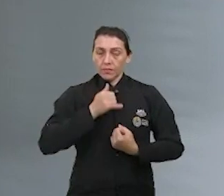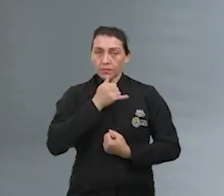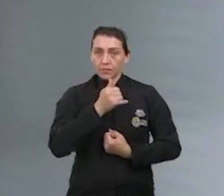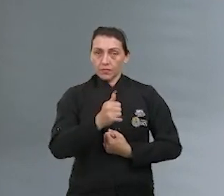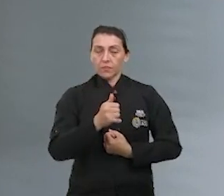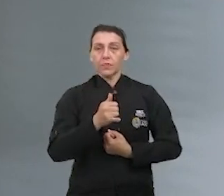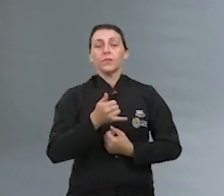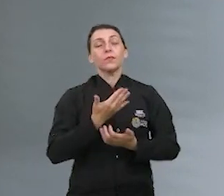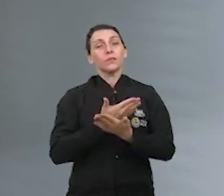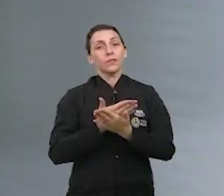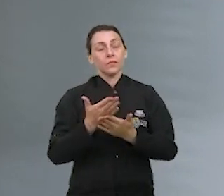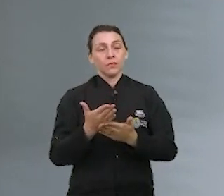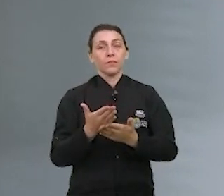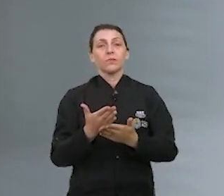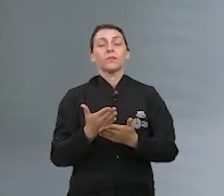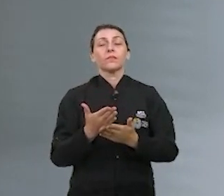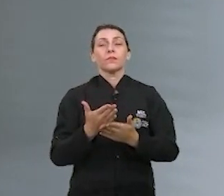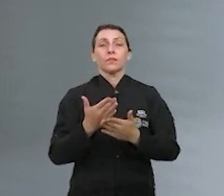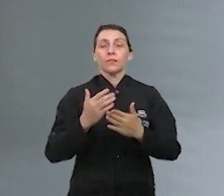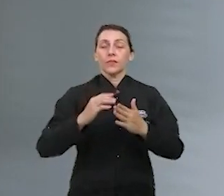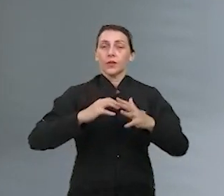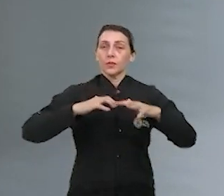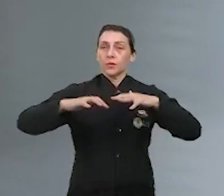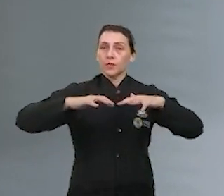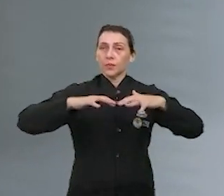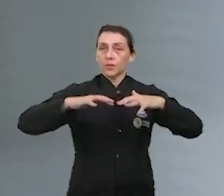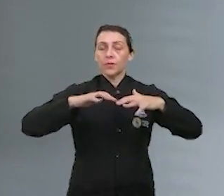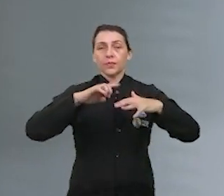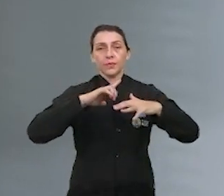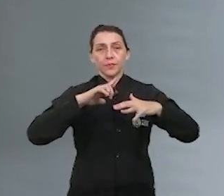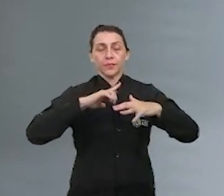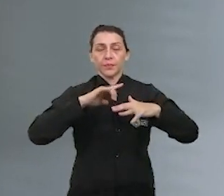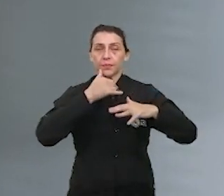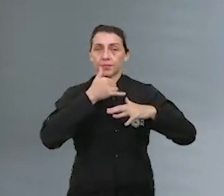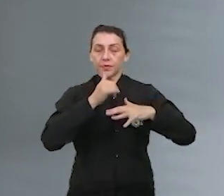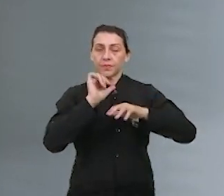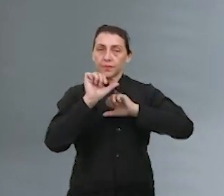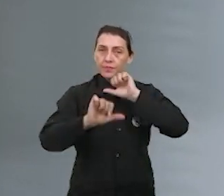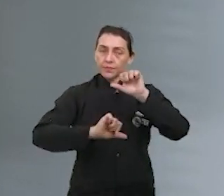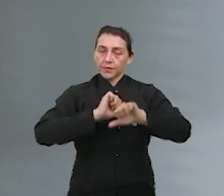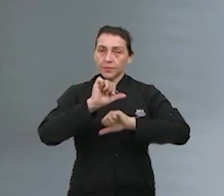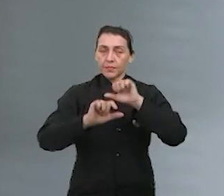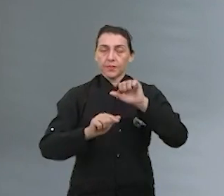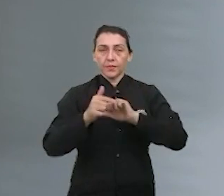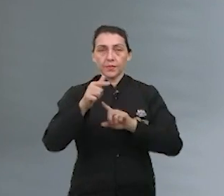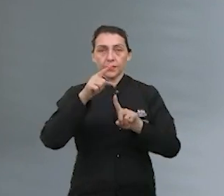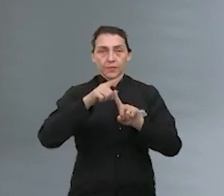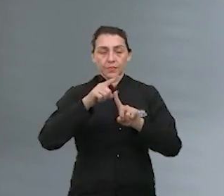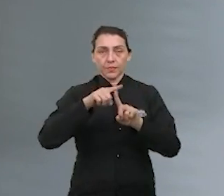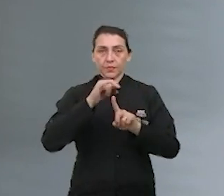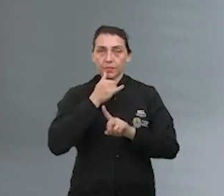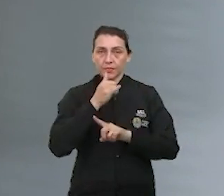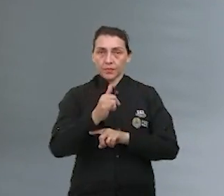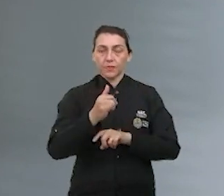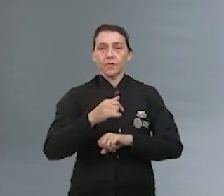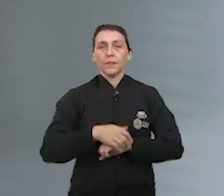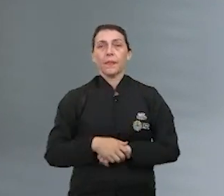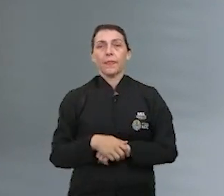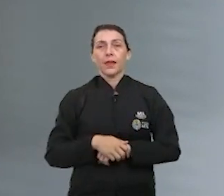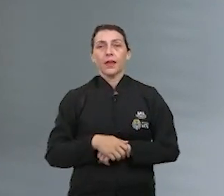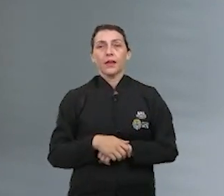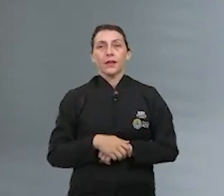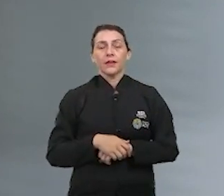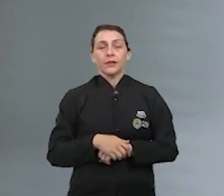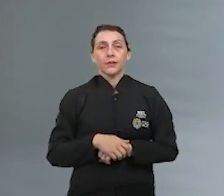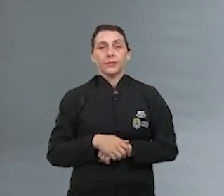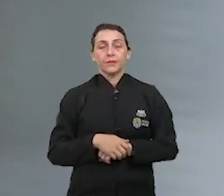e entrar em funcionamento, certo? Quando ele recebe a energia elétrica, ele vai transformar em outro tipo de energia. Aí ele deixa